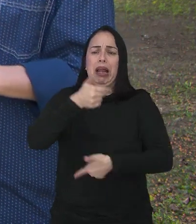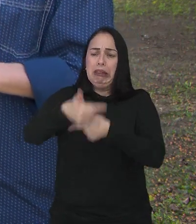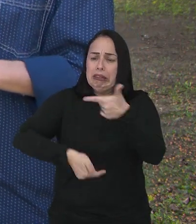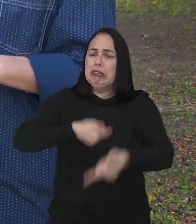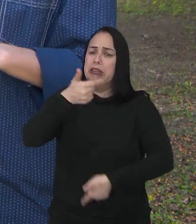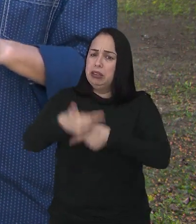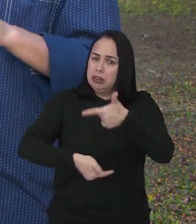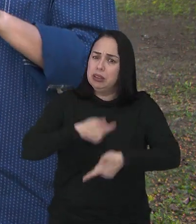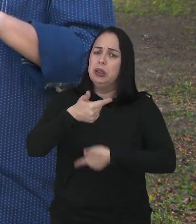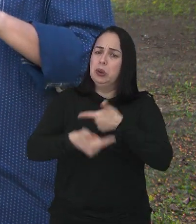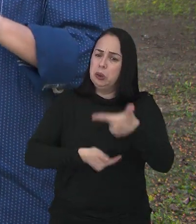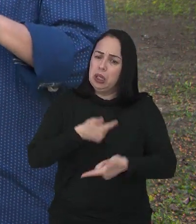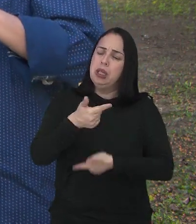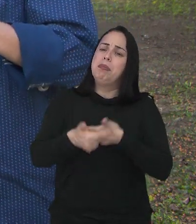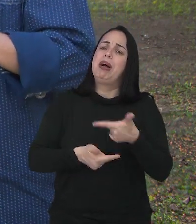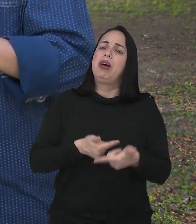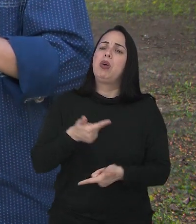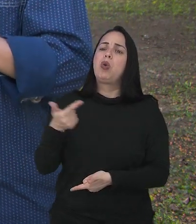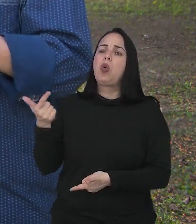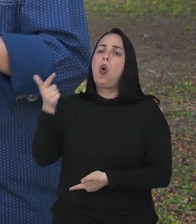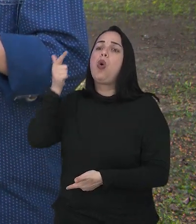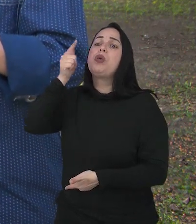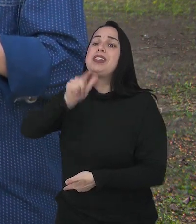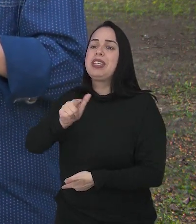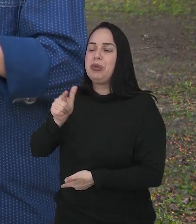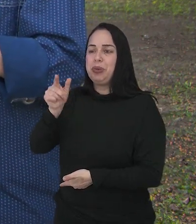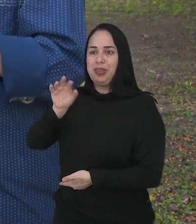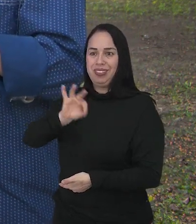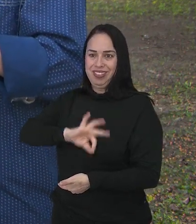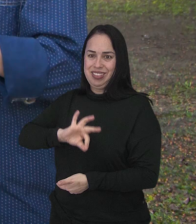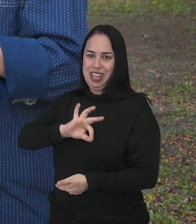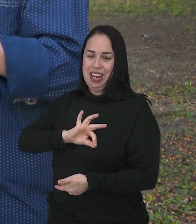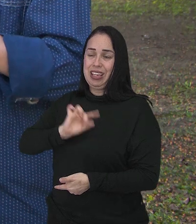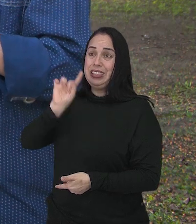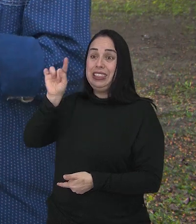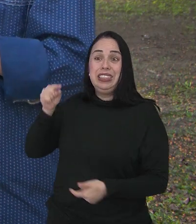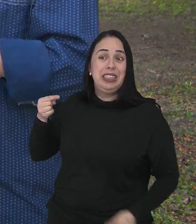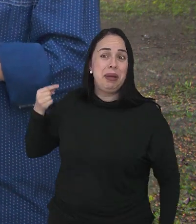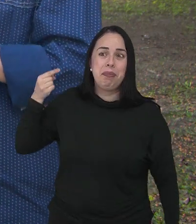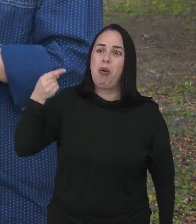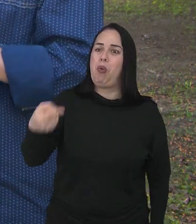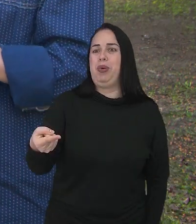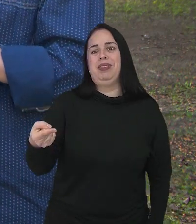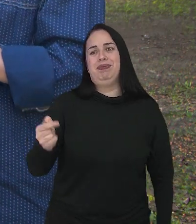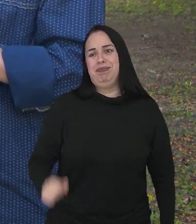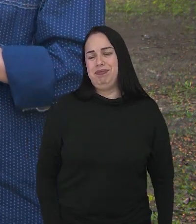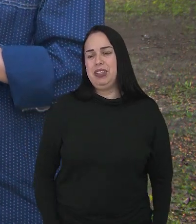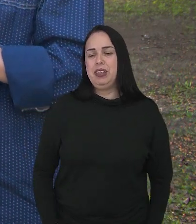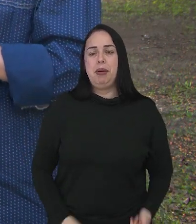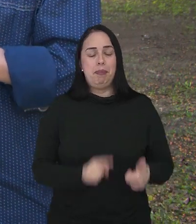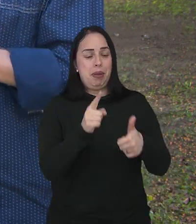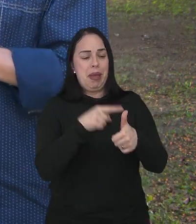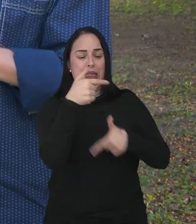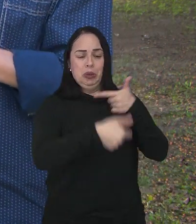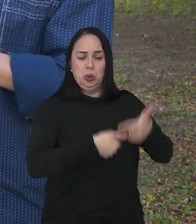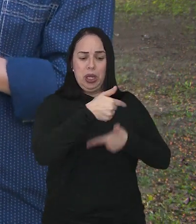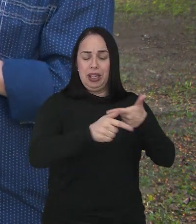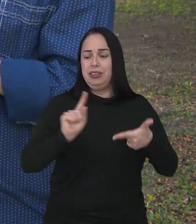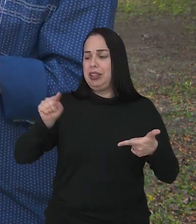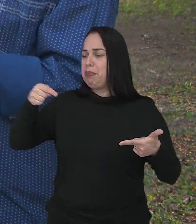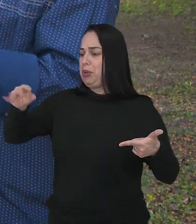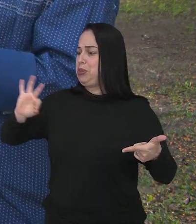muito para conseguir o trabalho remunerado depois, entendeu? Então, a família às